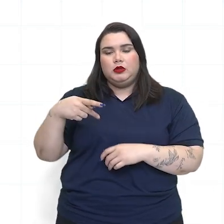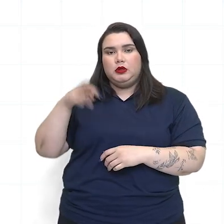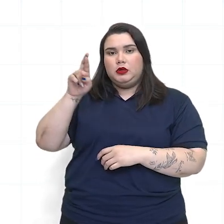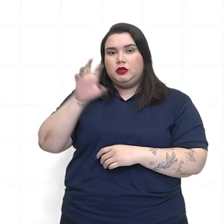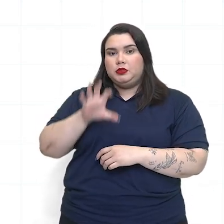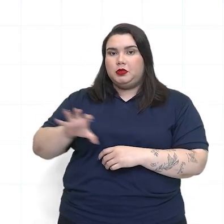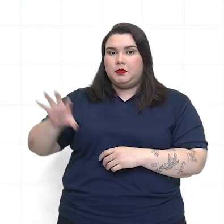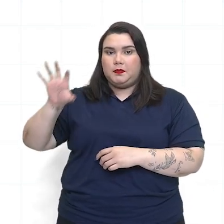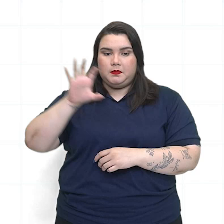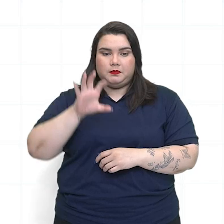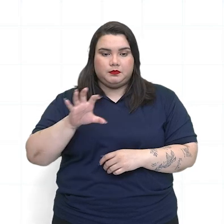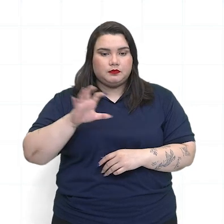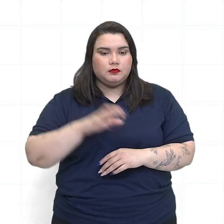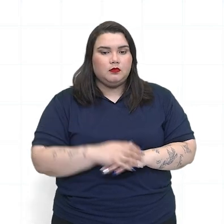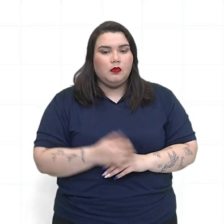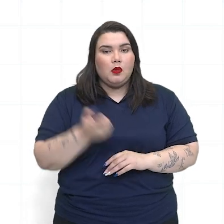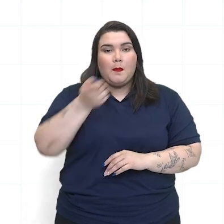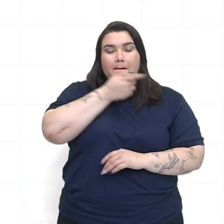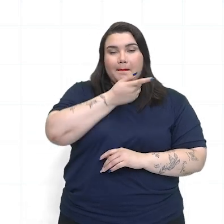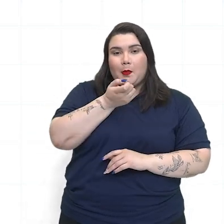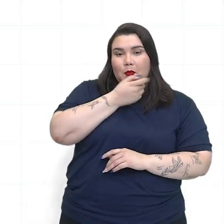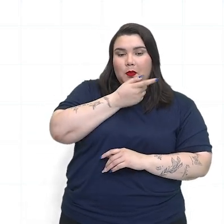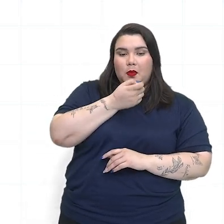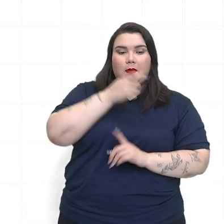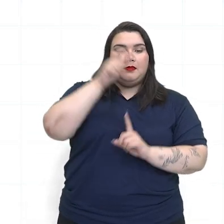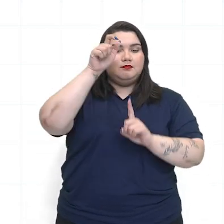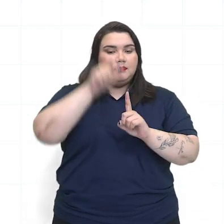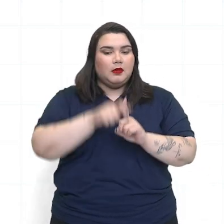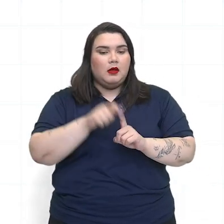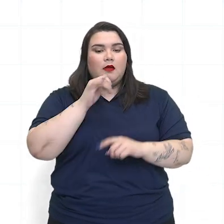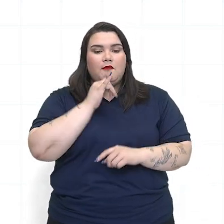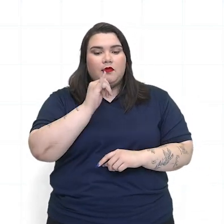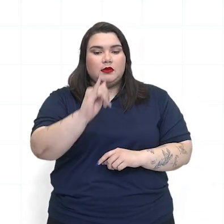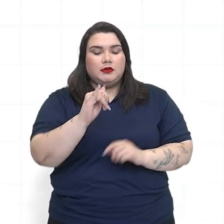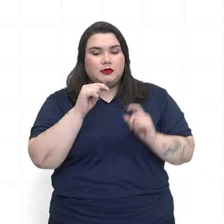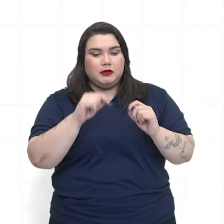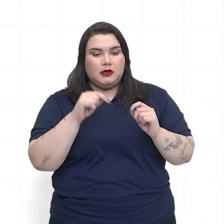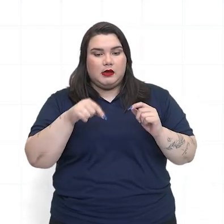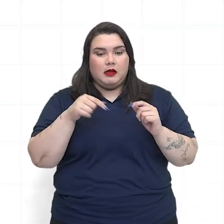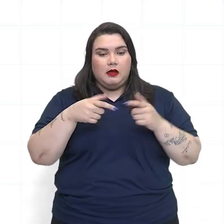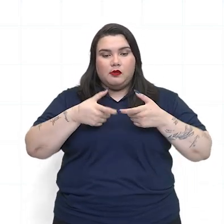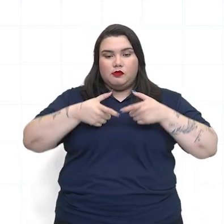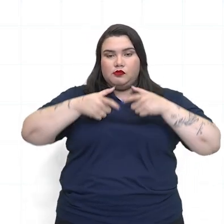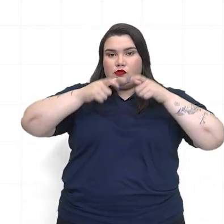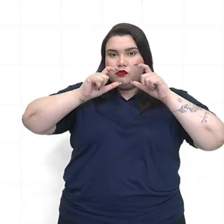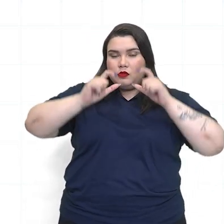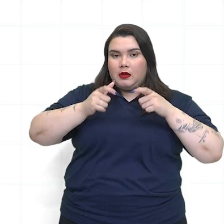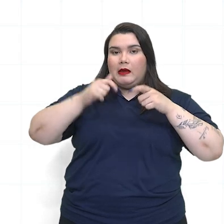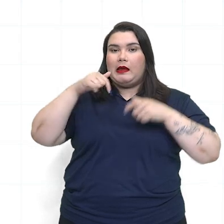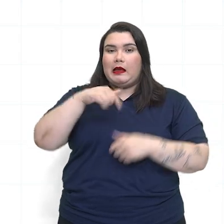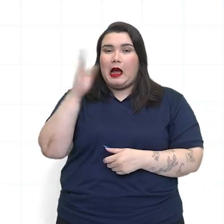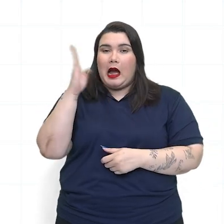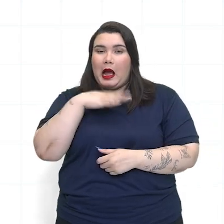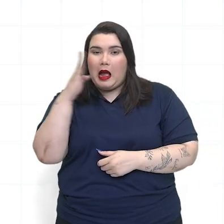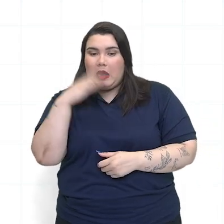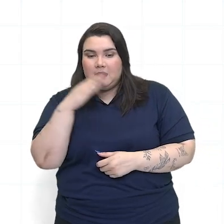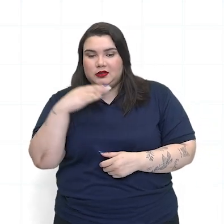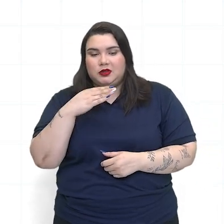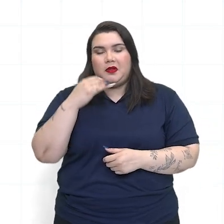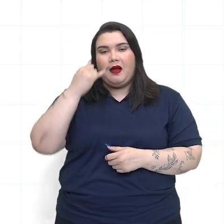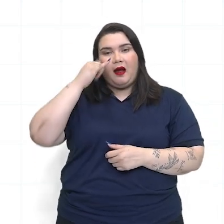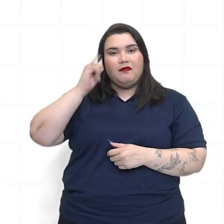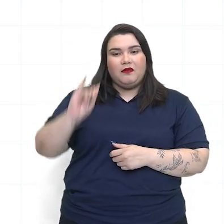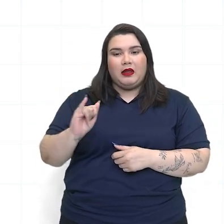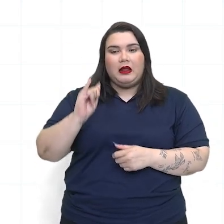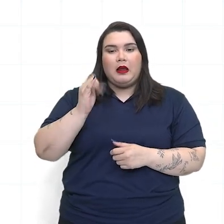dessa receita. Com humor, o sujeito também avisa que a iguaria é muito picante e não deve